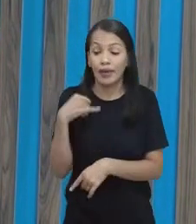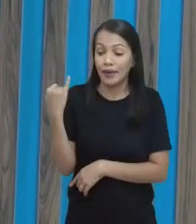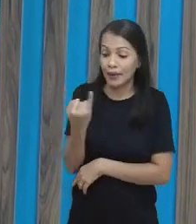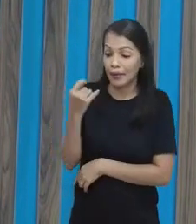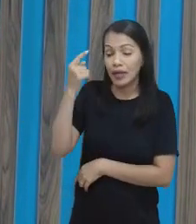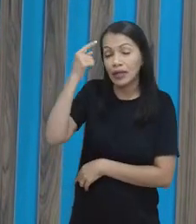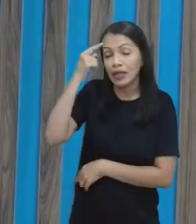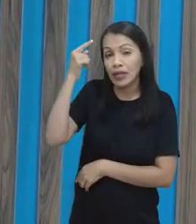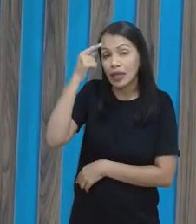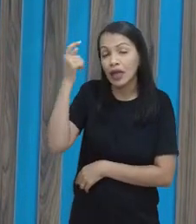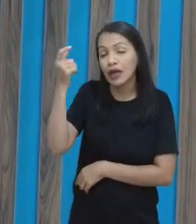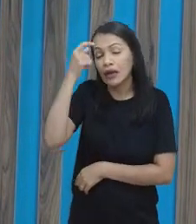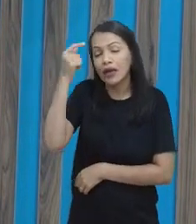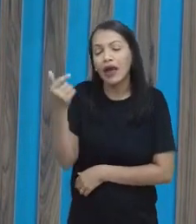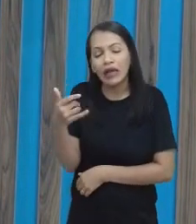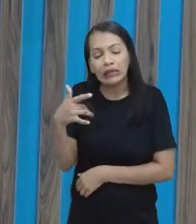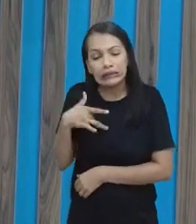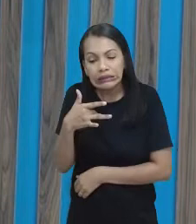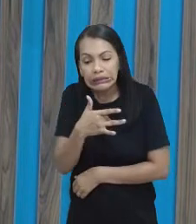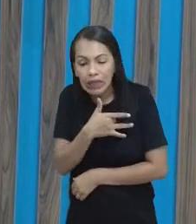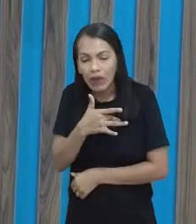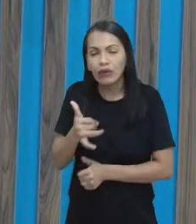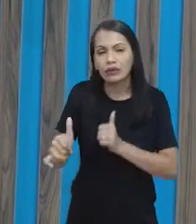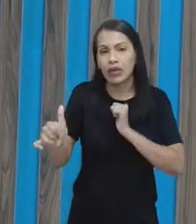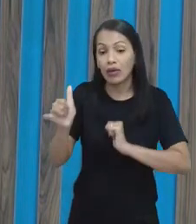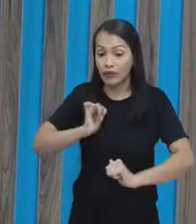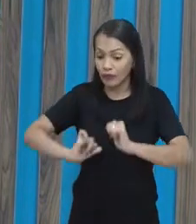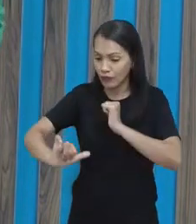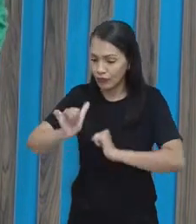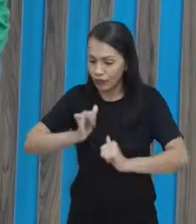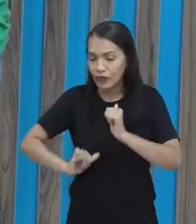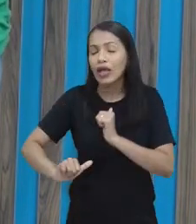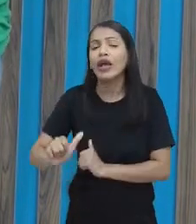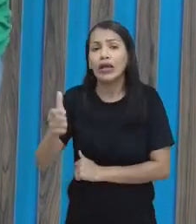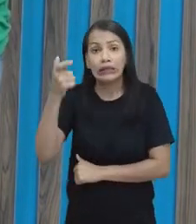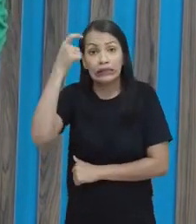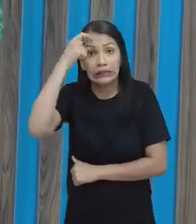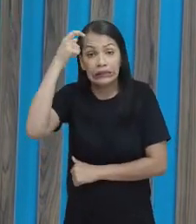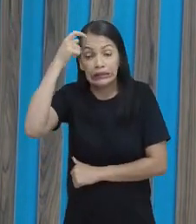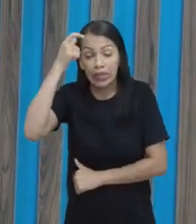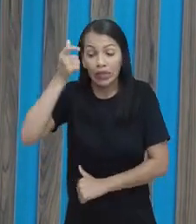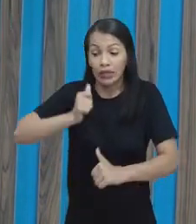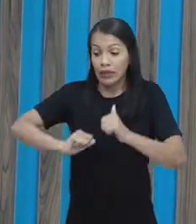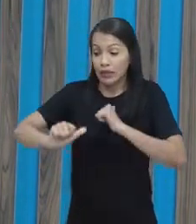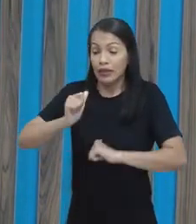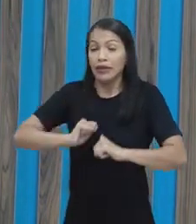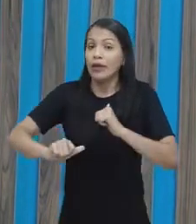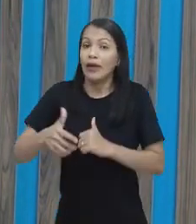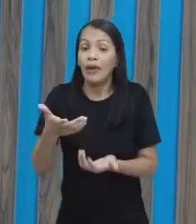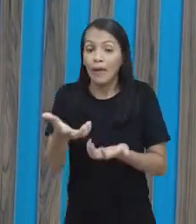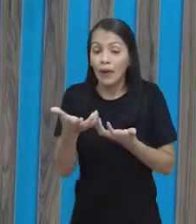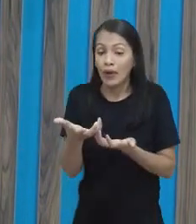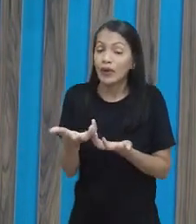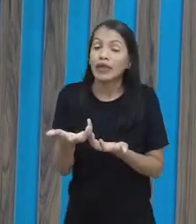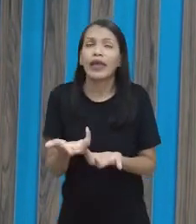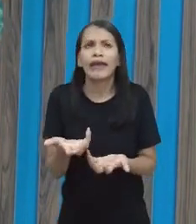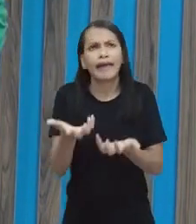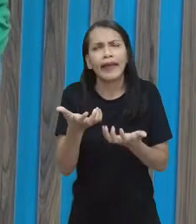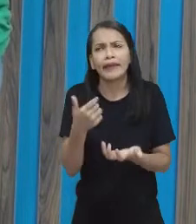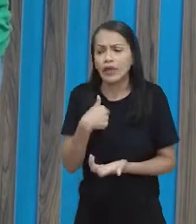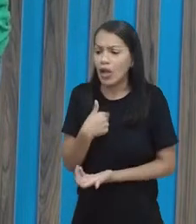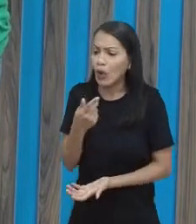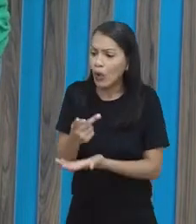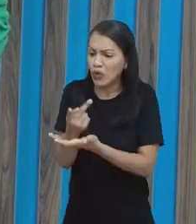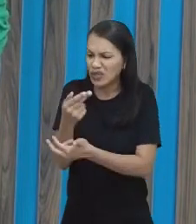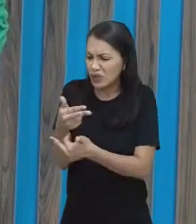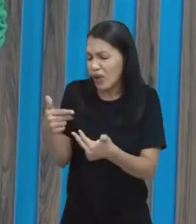isso muitas vezes é ansiedade, a gente sai para comprar coisa para poder suprir a necessidade de outra, né? Tá acontecendo alguma coisa,